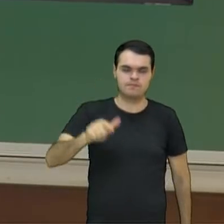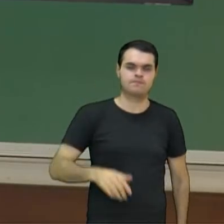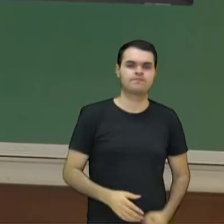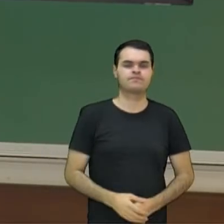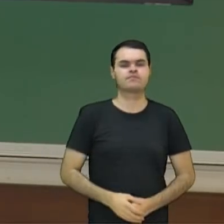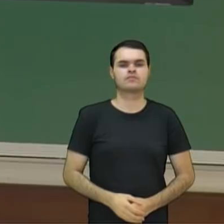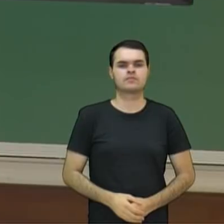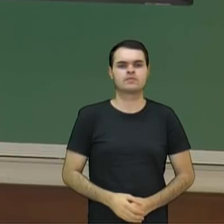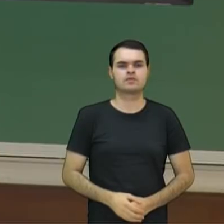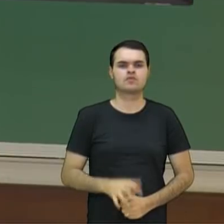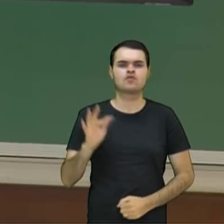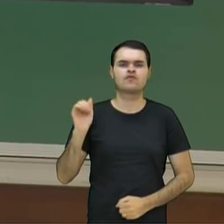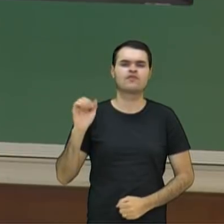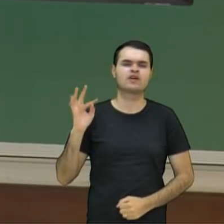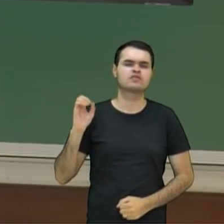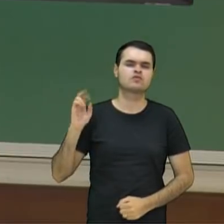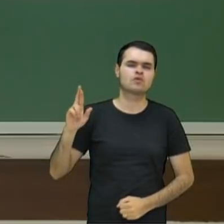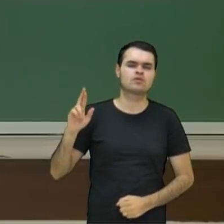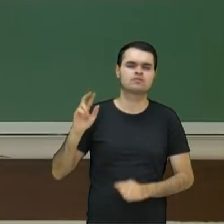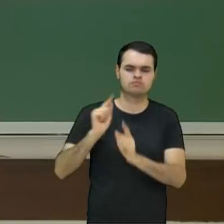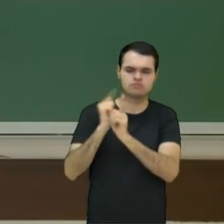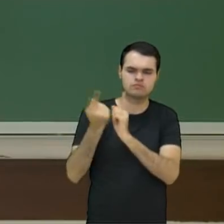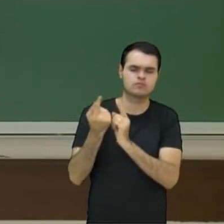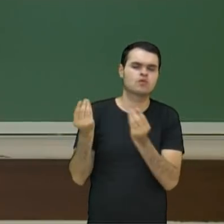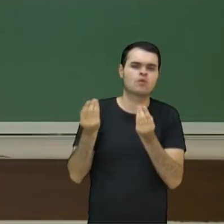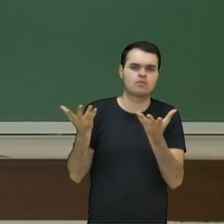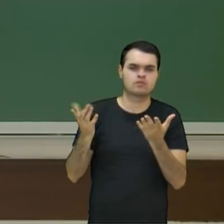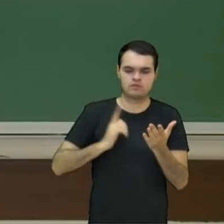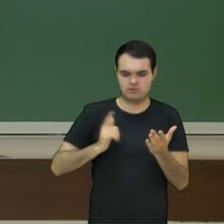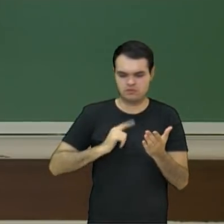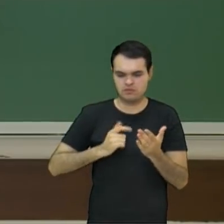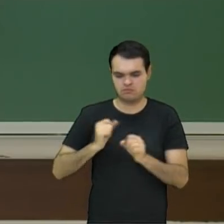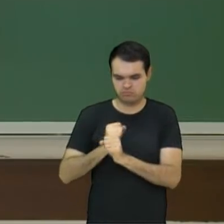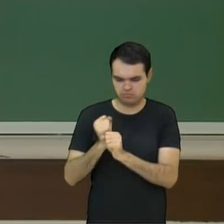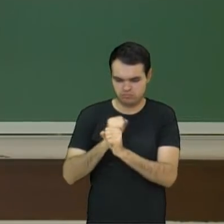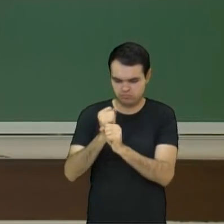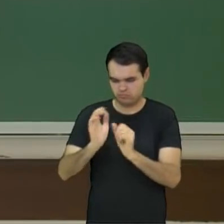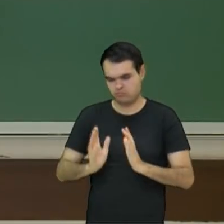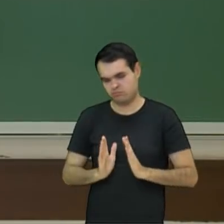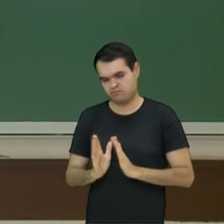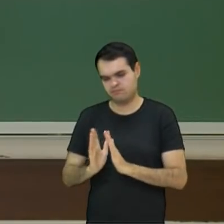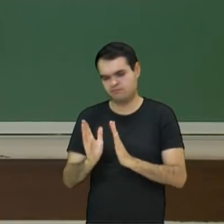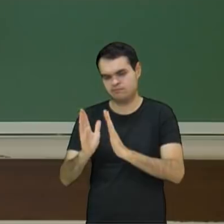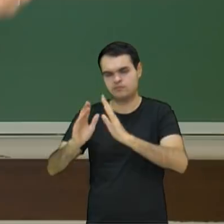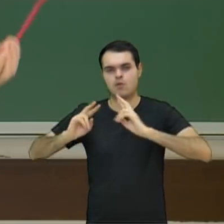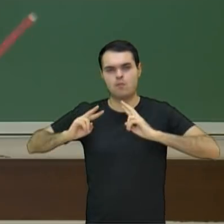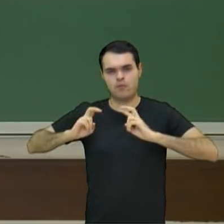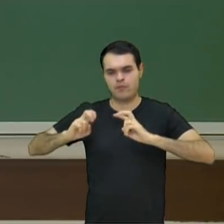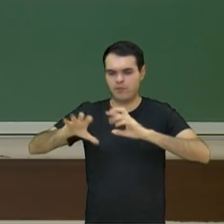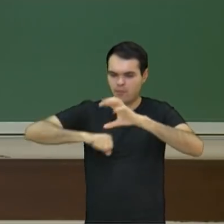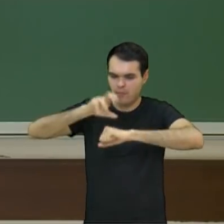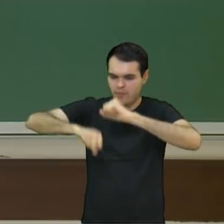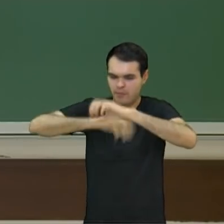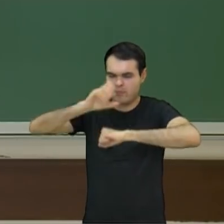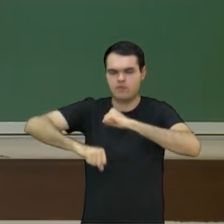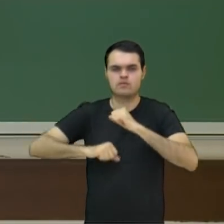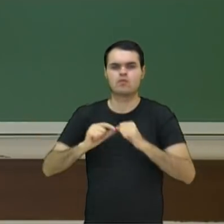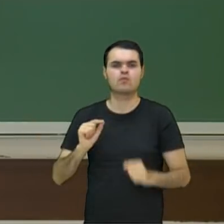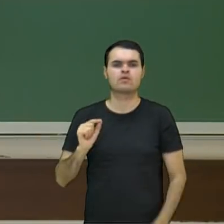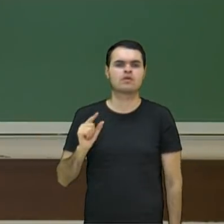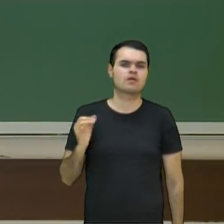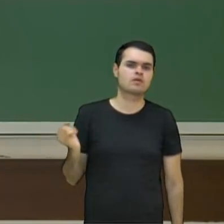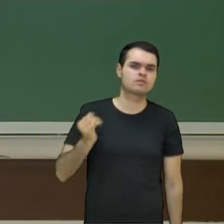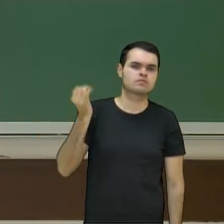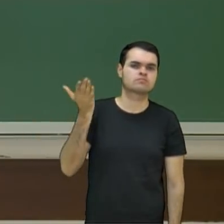ocorre com a construção e uso da estrada? Então eu tenho a abertura do caminho, eu tenho a exploração do recurso. O que é importante